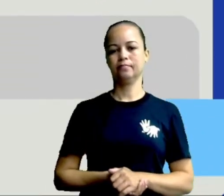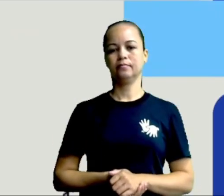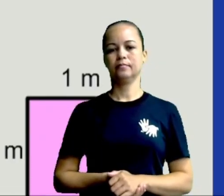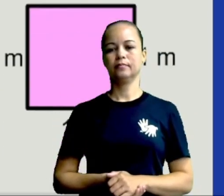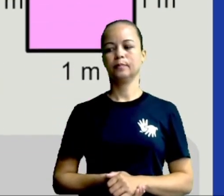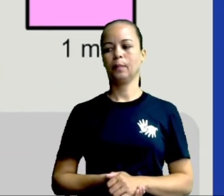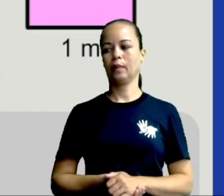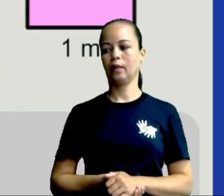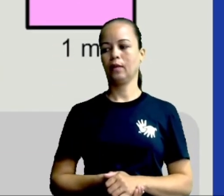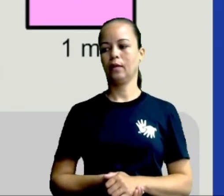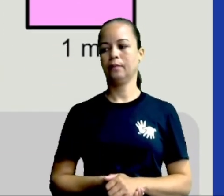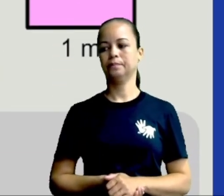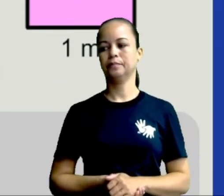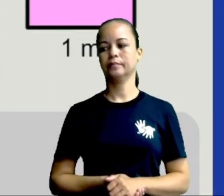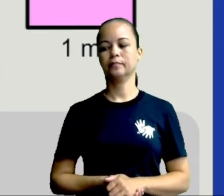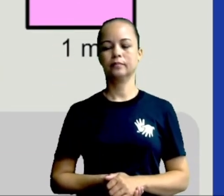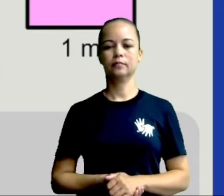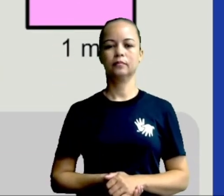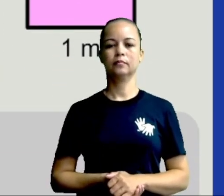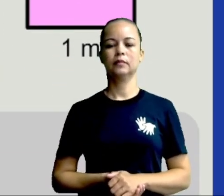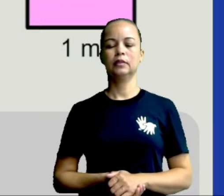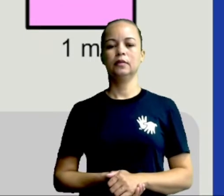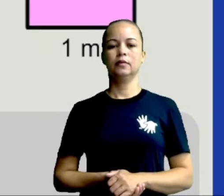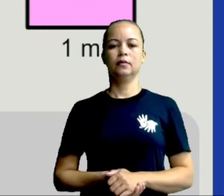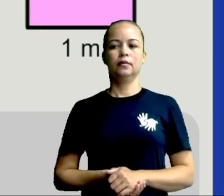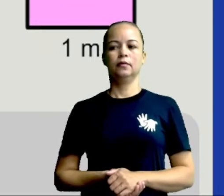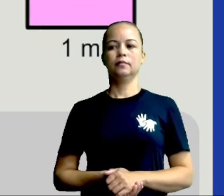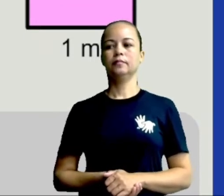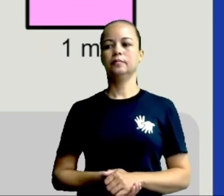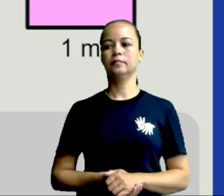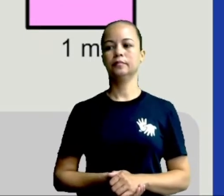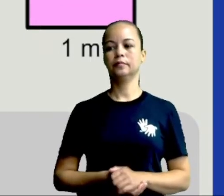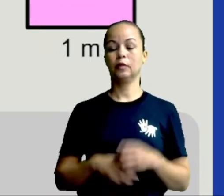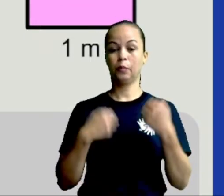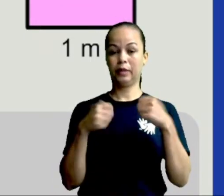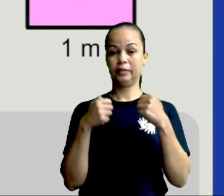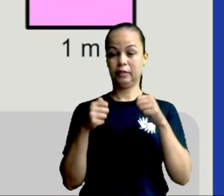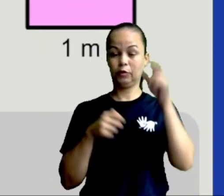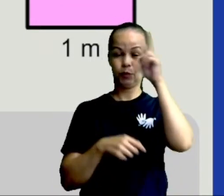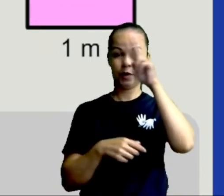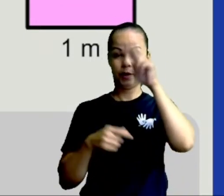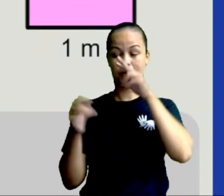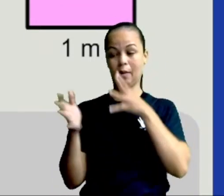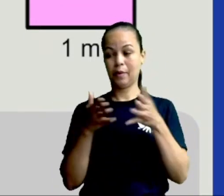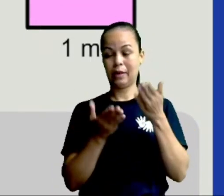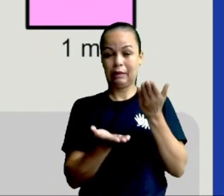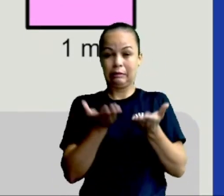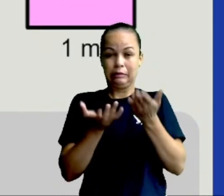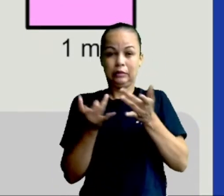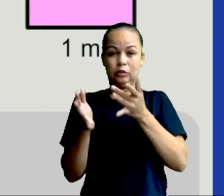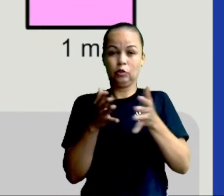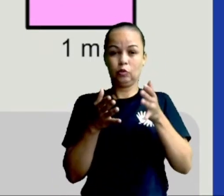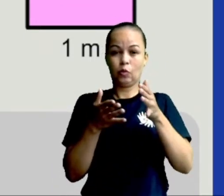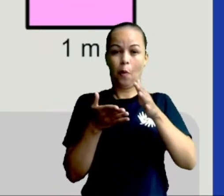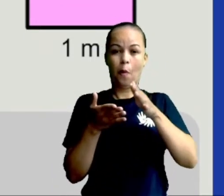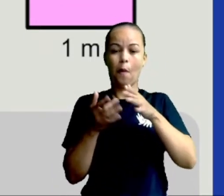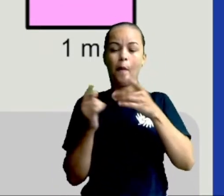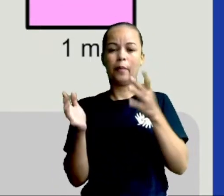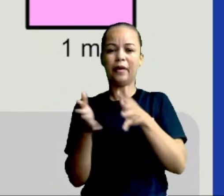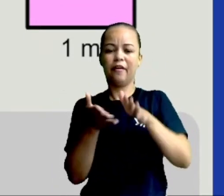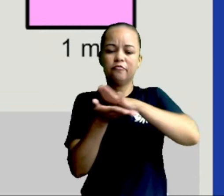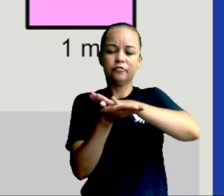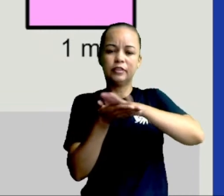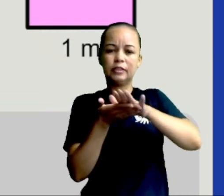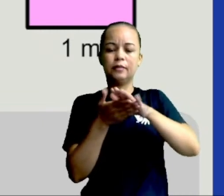seguir. Então, preciso lembrar também medida de superfície. Lembra lá da área de uma superfície, em que eu